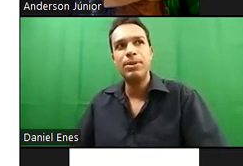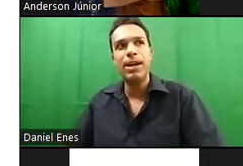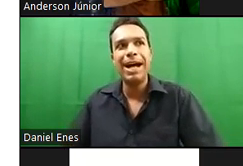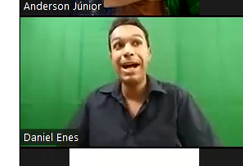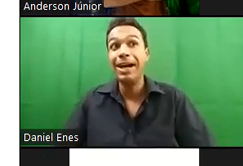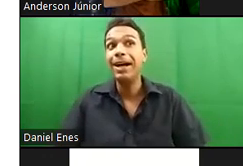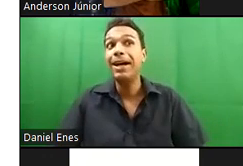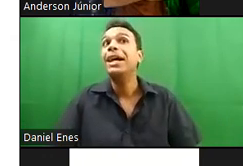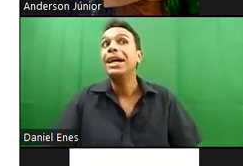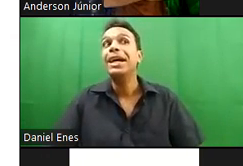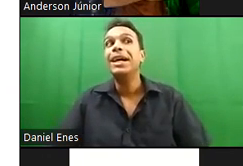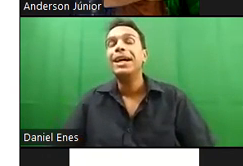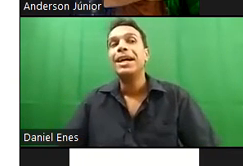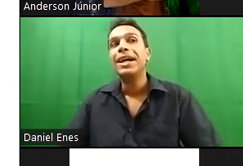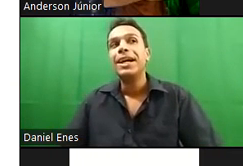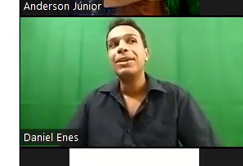expressão. O